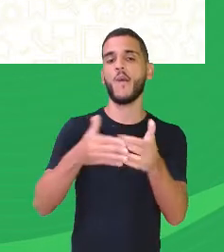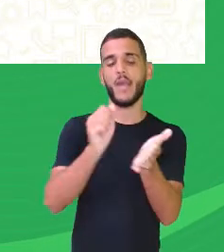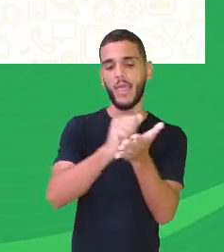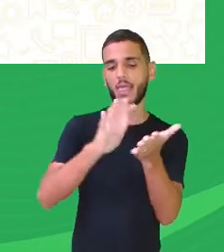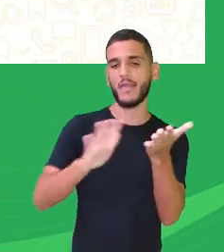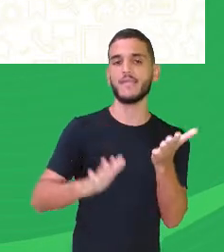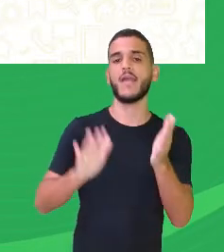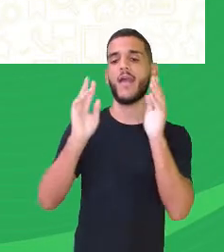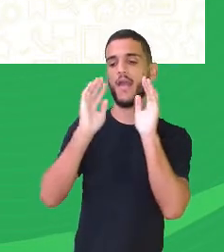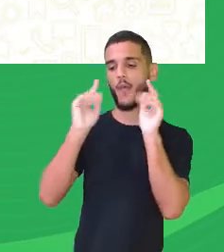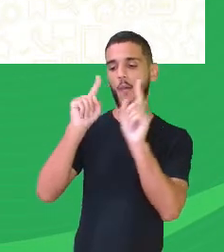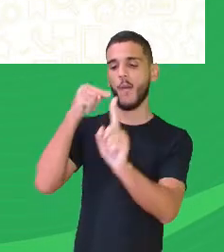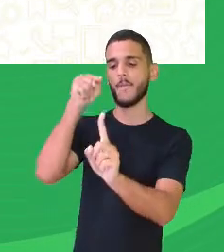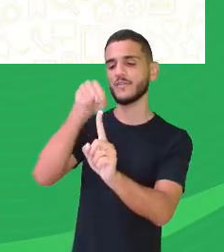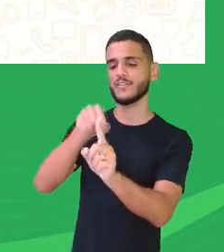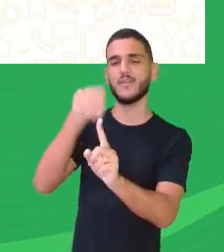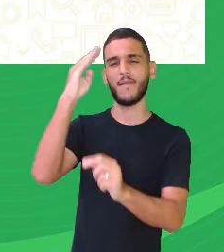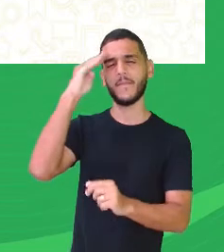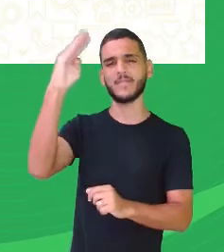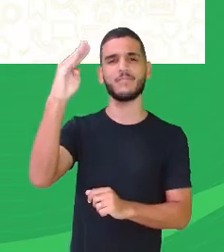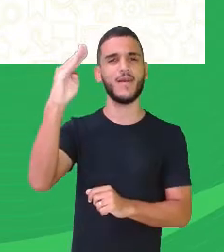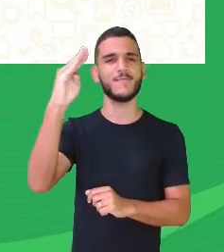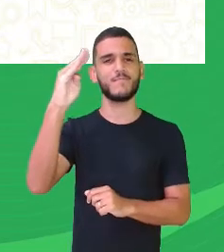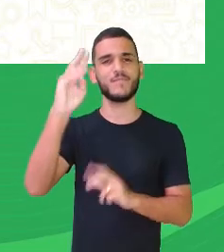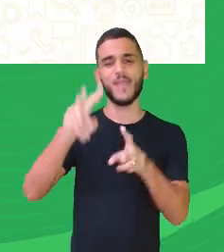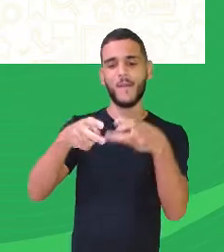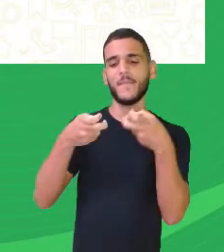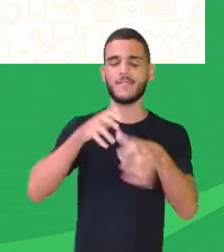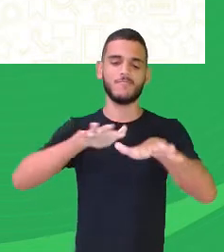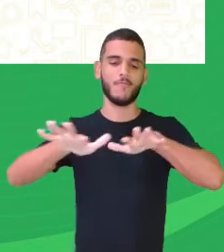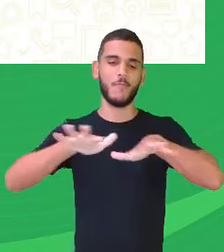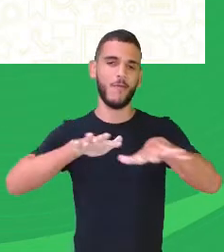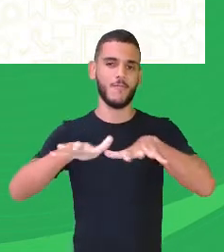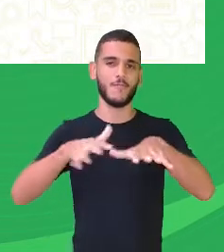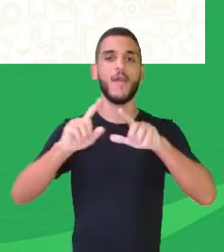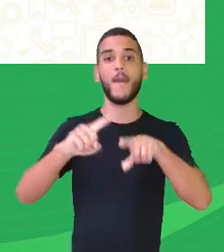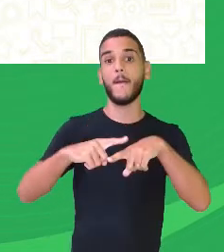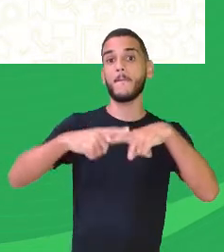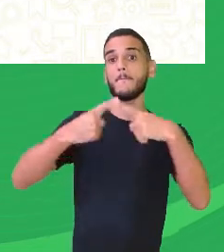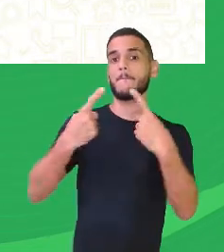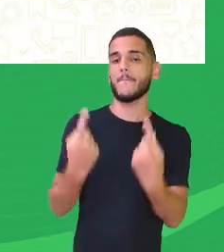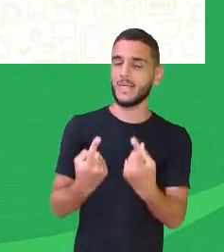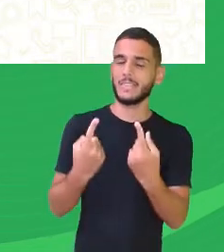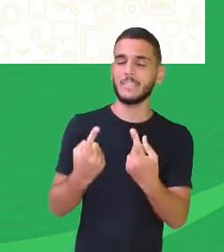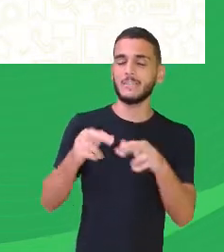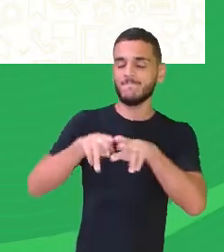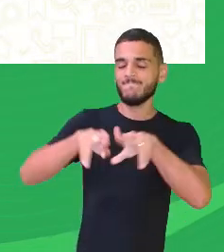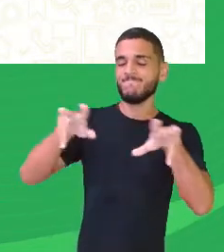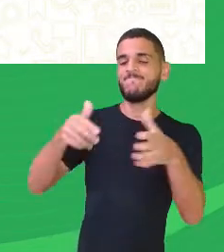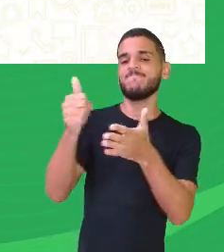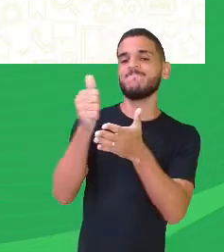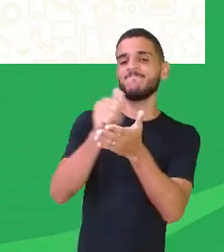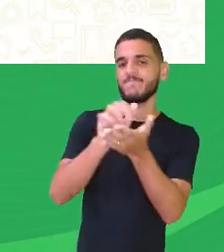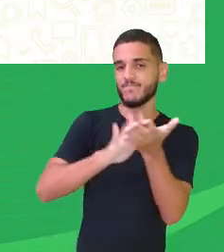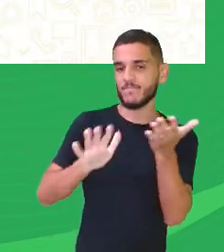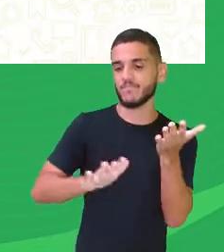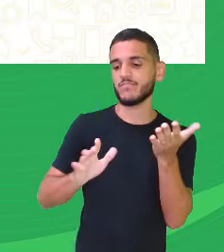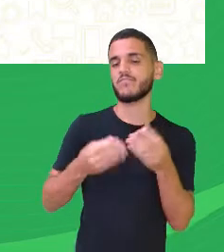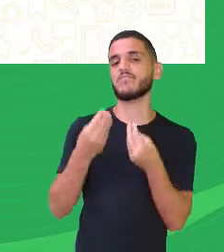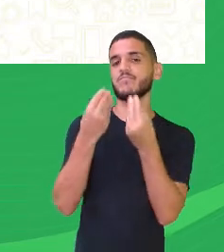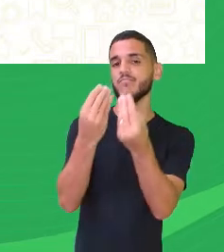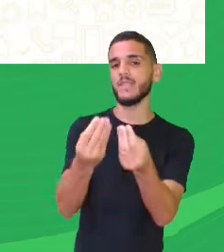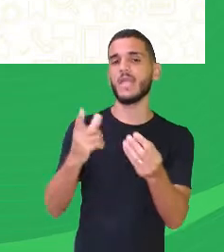intenção principal não seja perceber a questão motora, mas as diferentes atividades que a gente oferta, elas